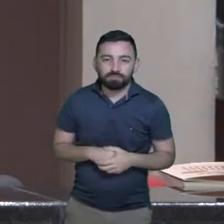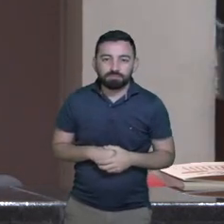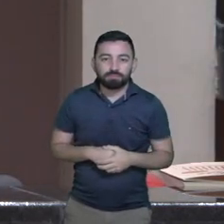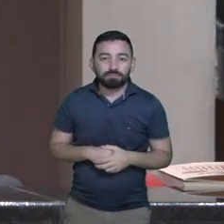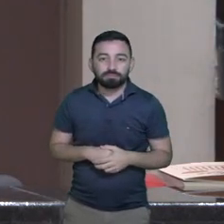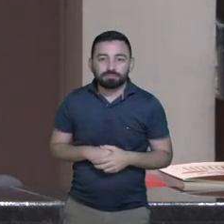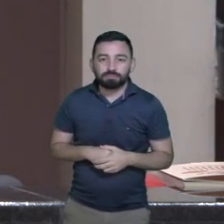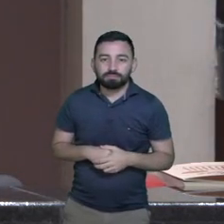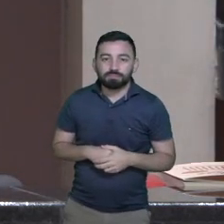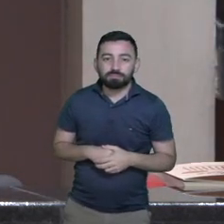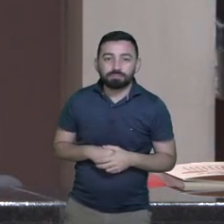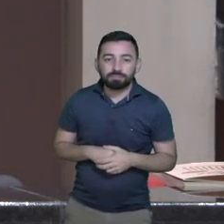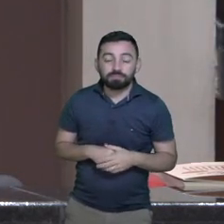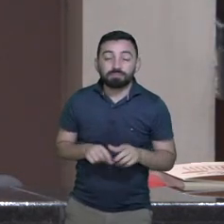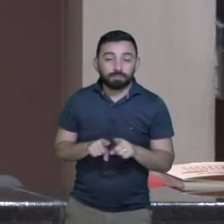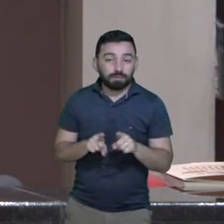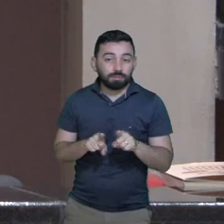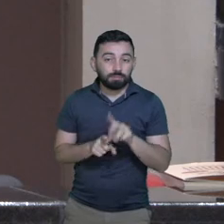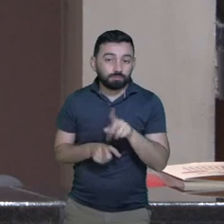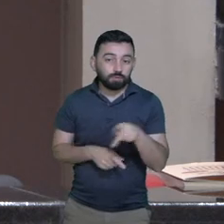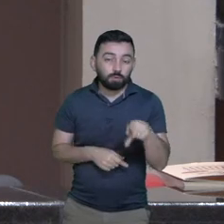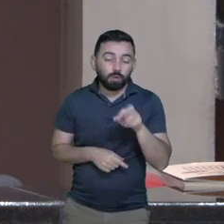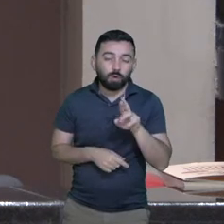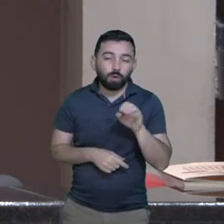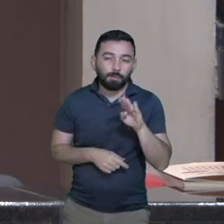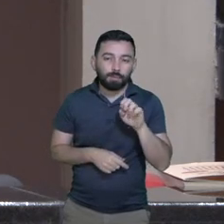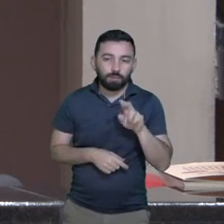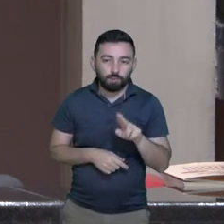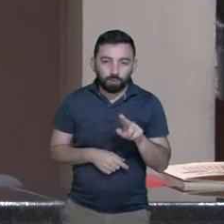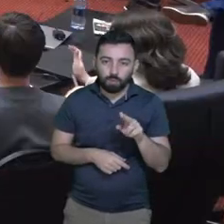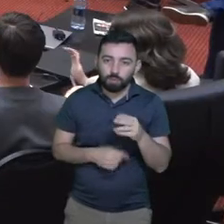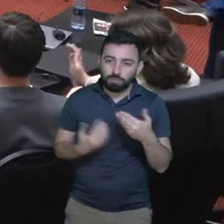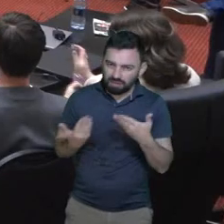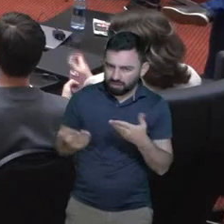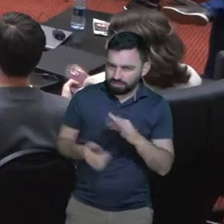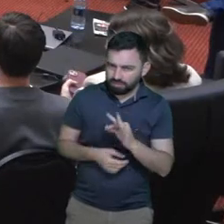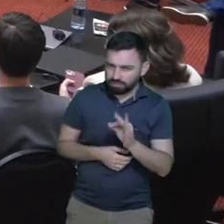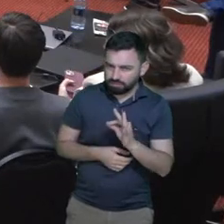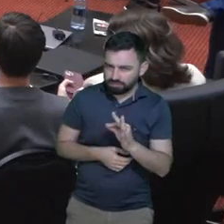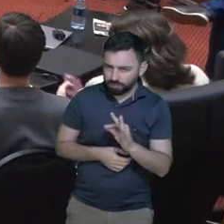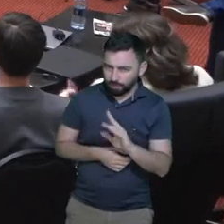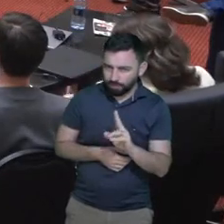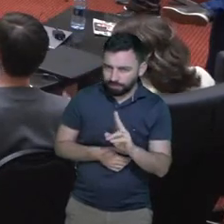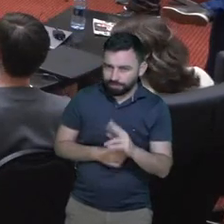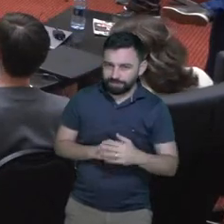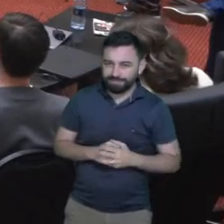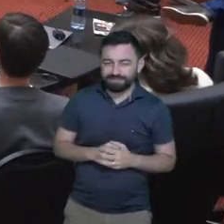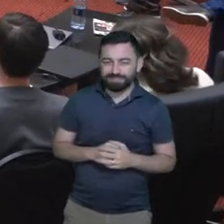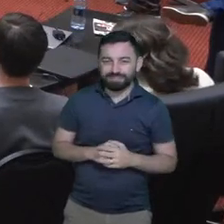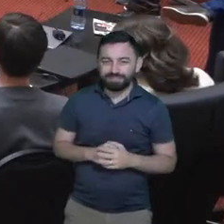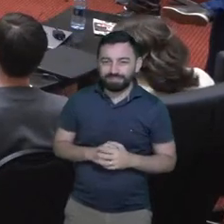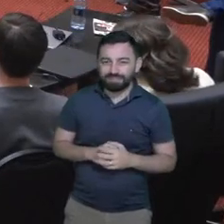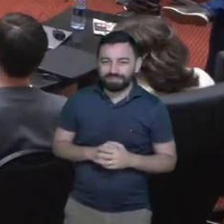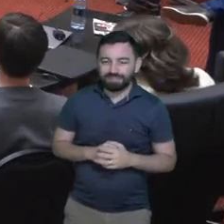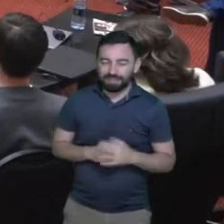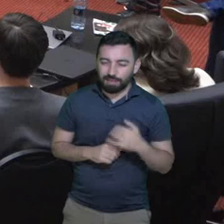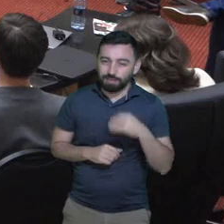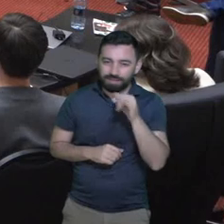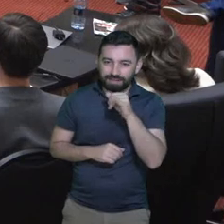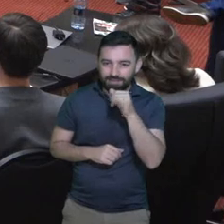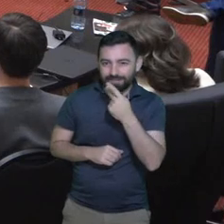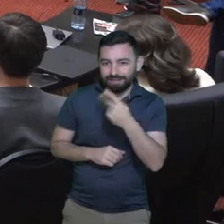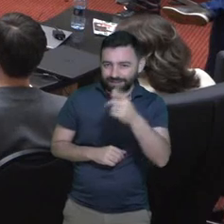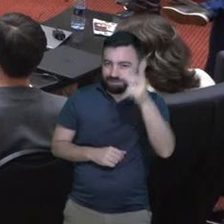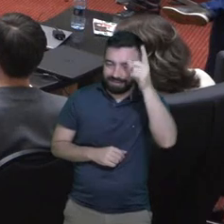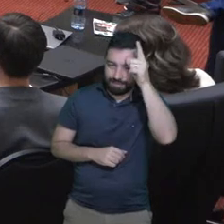eh o professor Romeo hausman é assim que se pronuncia uma italiana falar em alemão fica